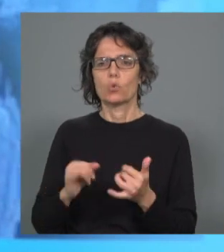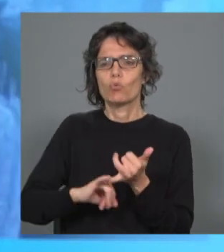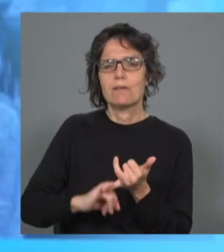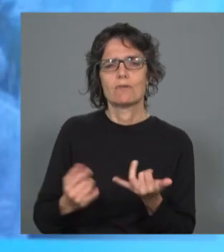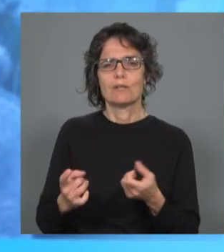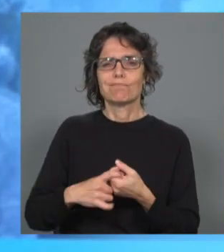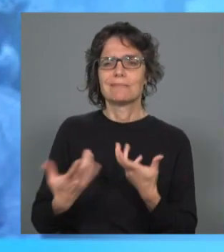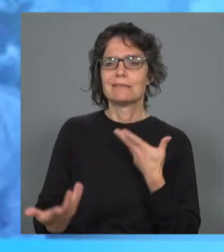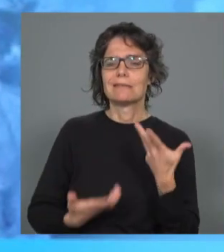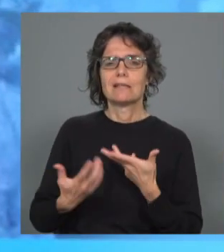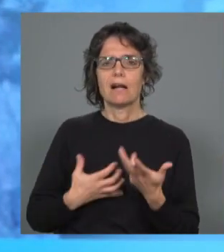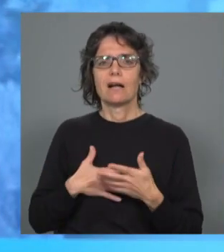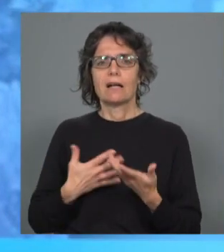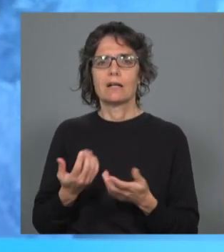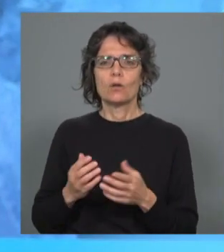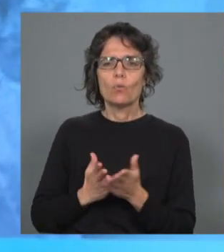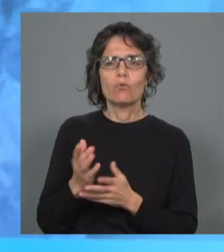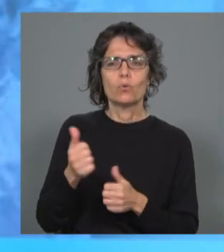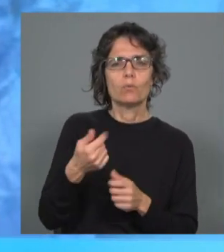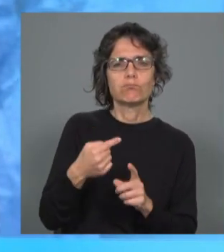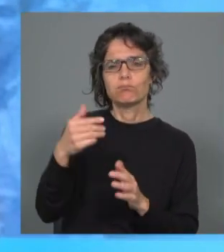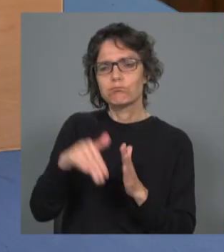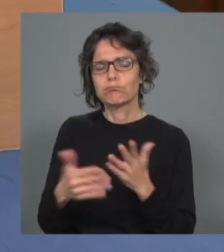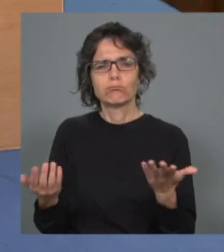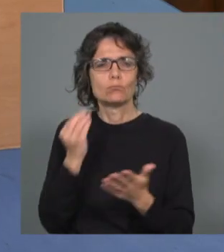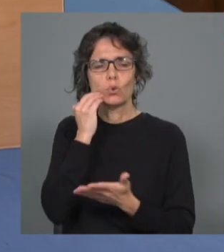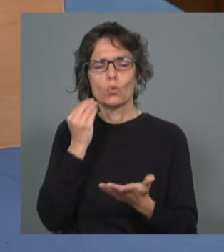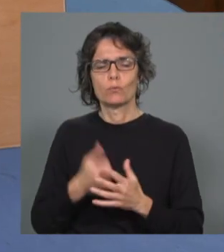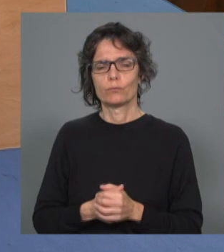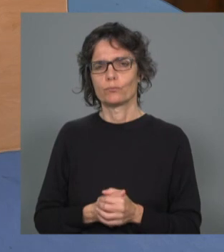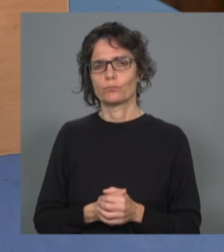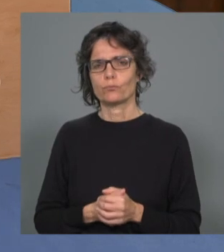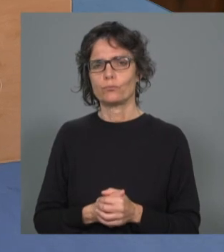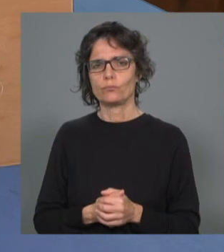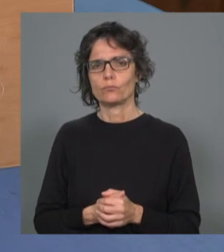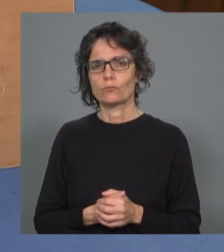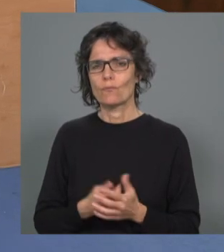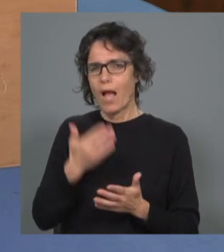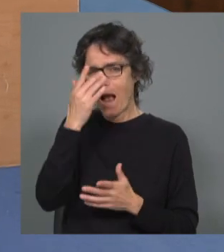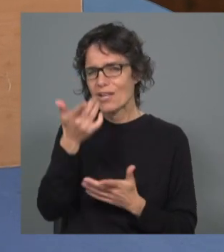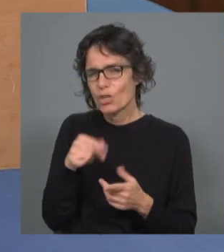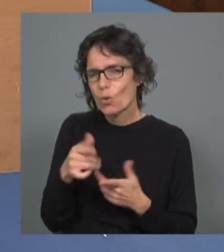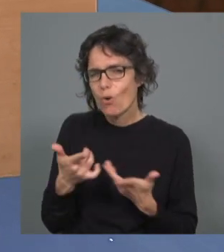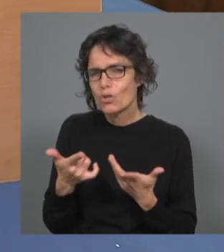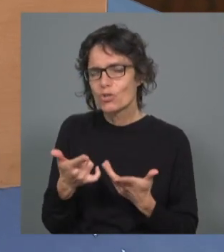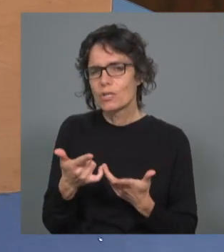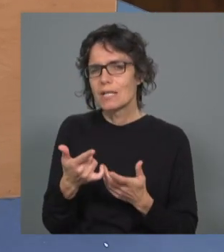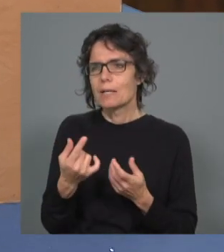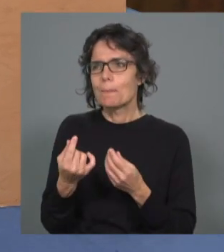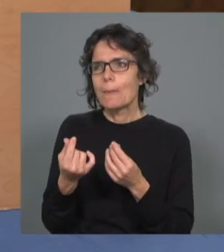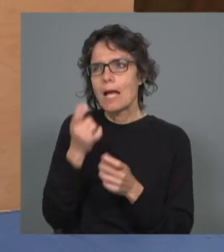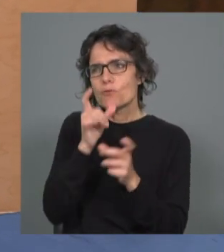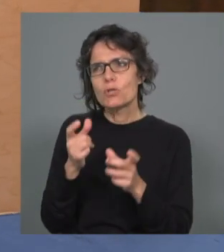de em grupo refletirem e lutarem pelos seus direitos? Há hoje algum